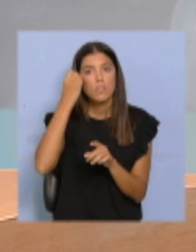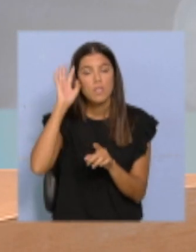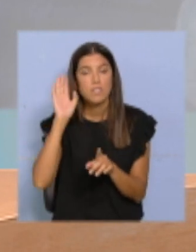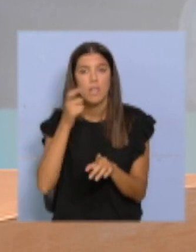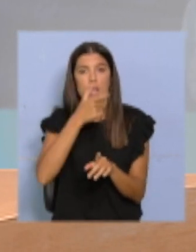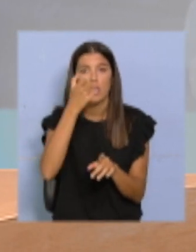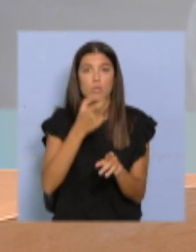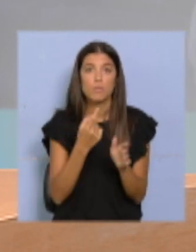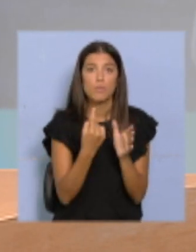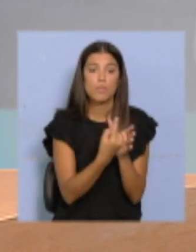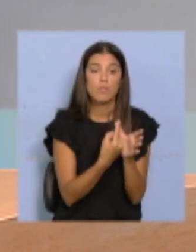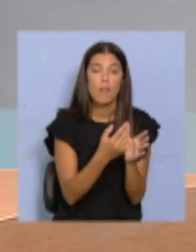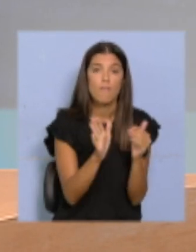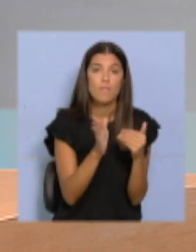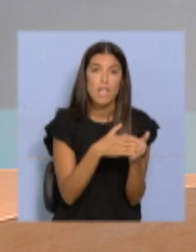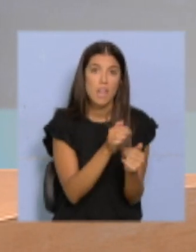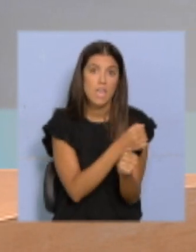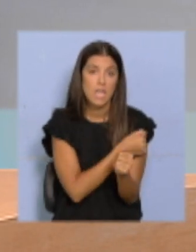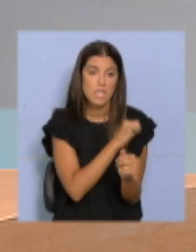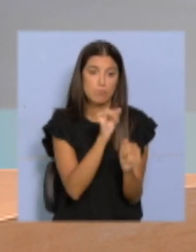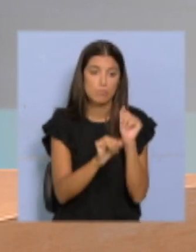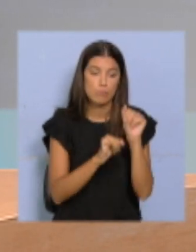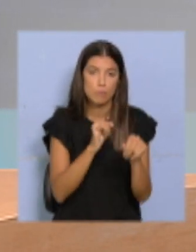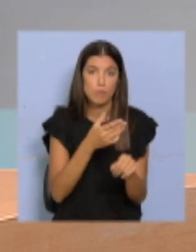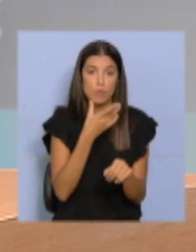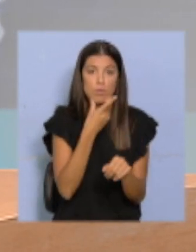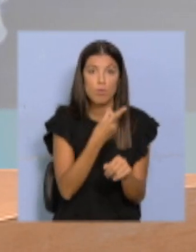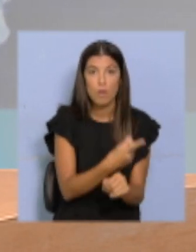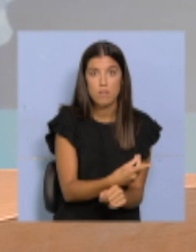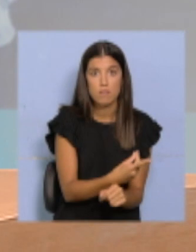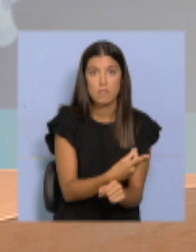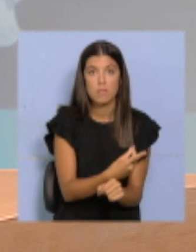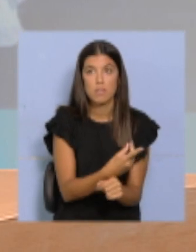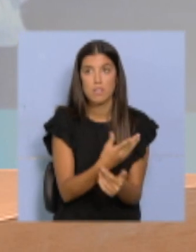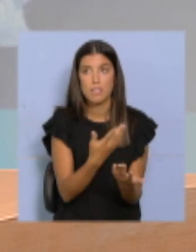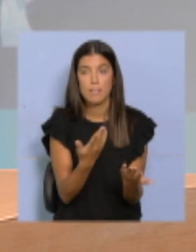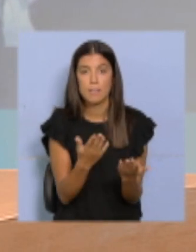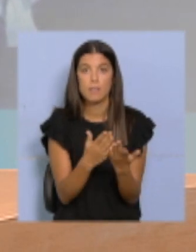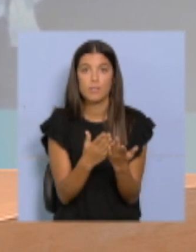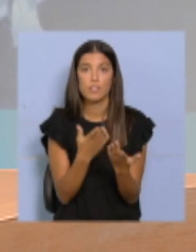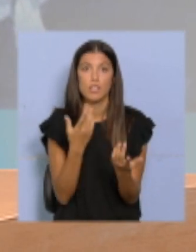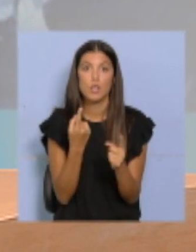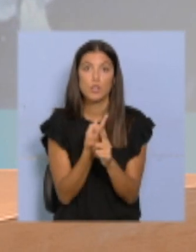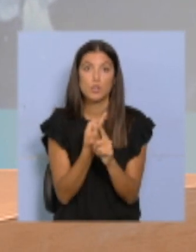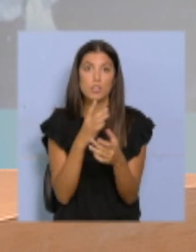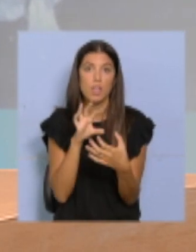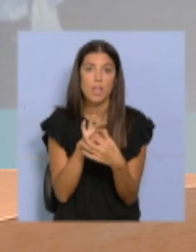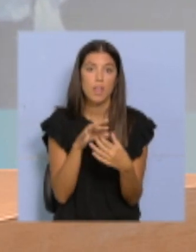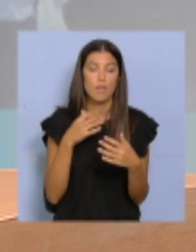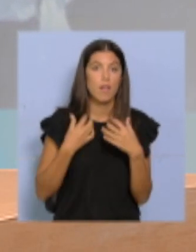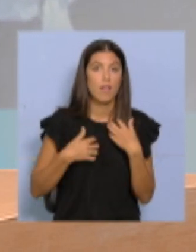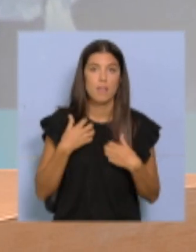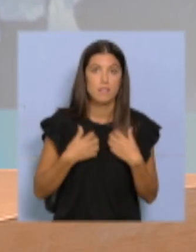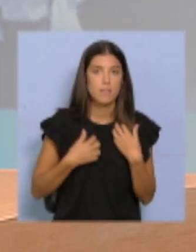suas casas, ficaram muito mais sozinhas e todas estas questões associadas depois às ansiedades, todo